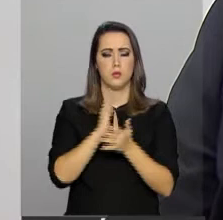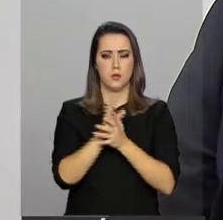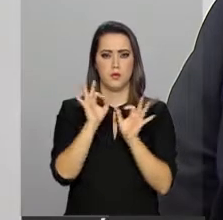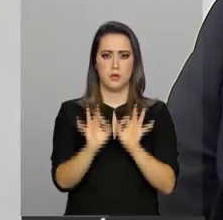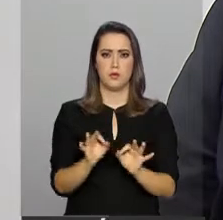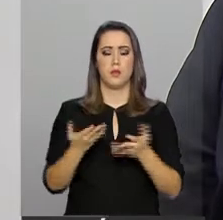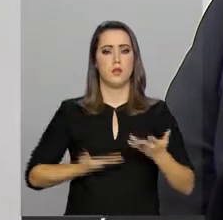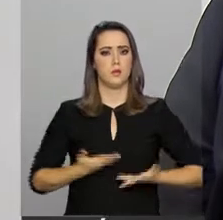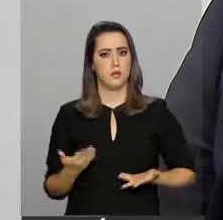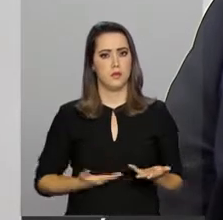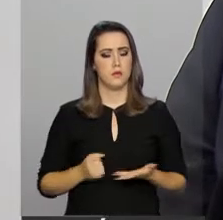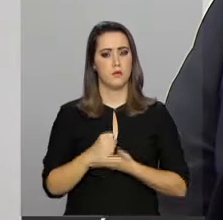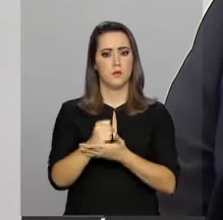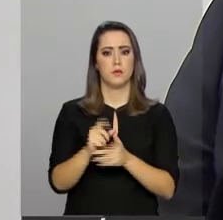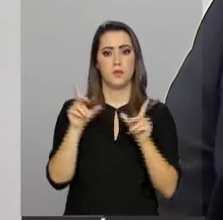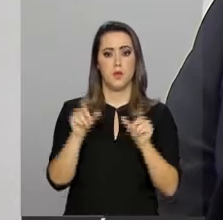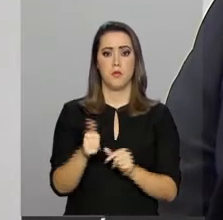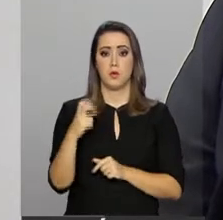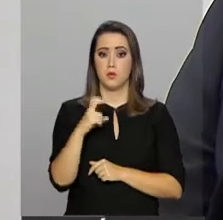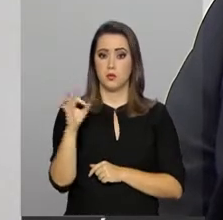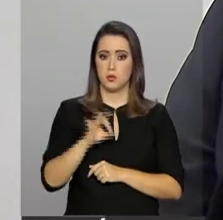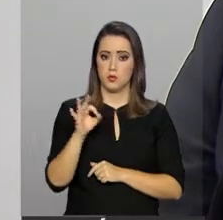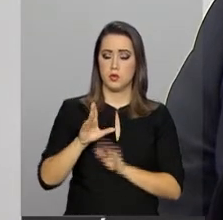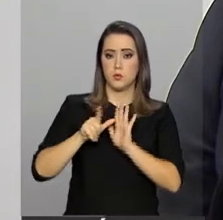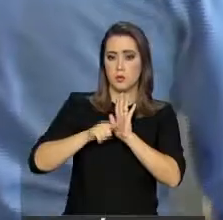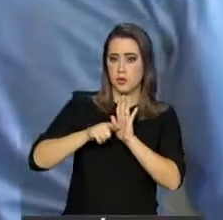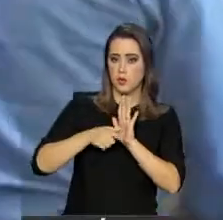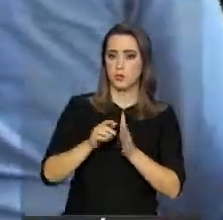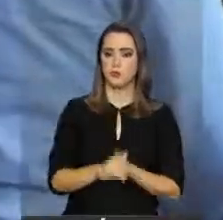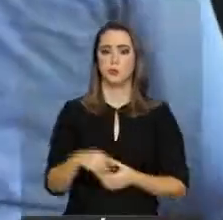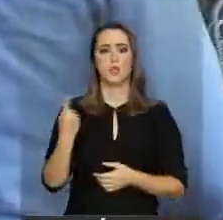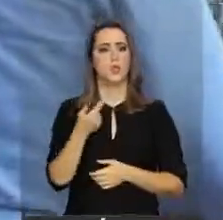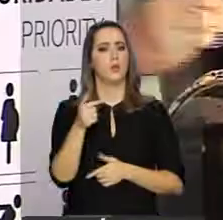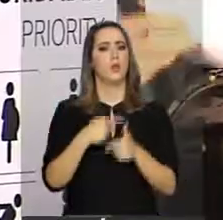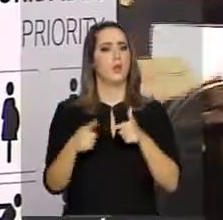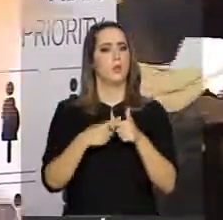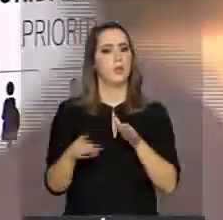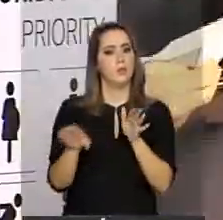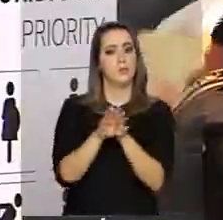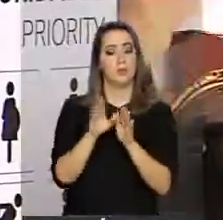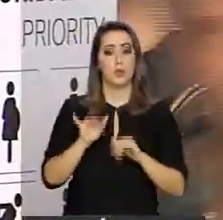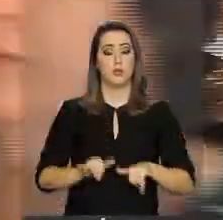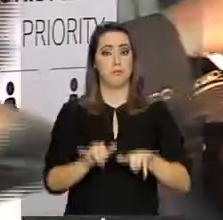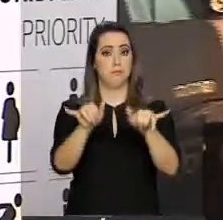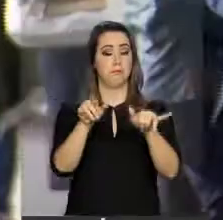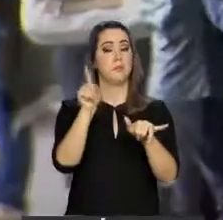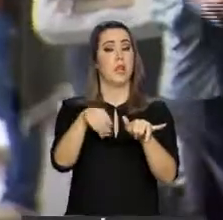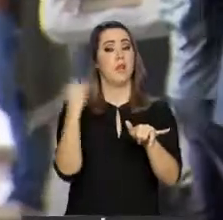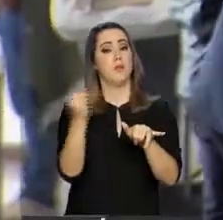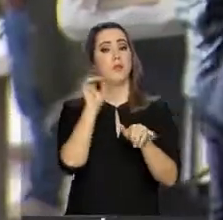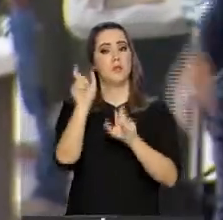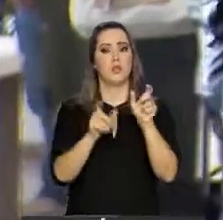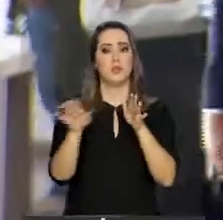os serviços prestados e menos de 15% de atrasos nos vôos para não ter problemas na hora de embarcar é importante que